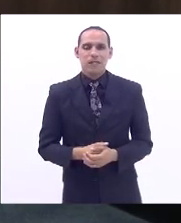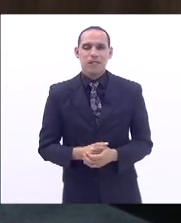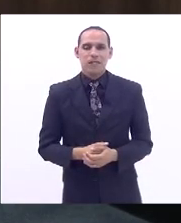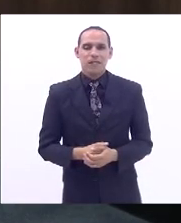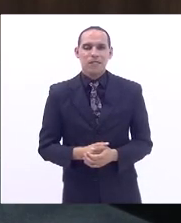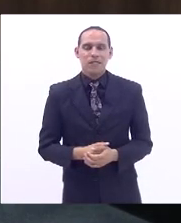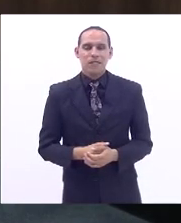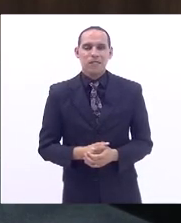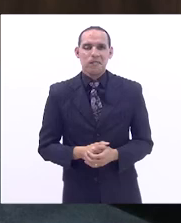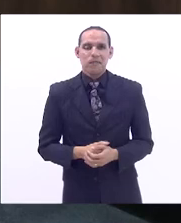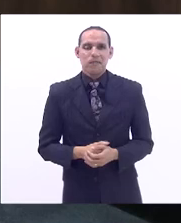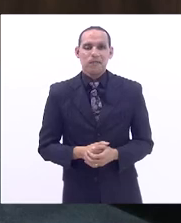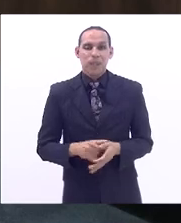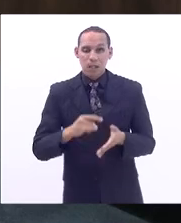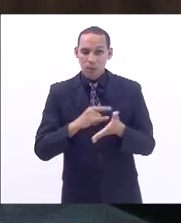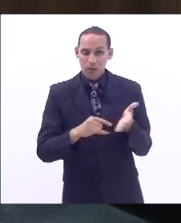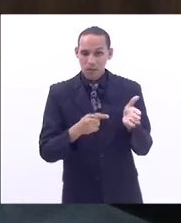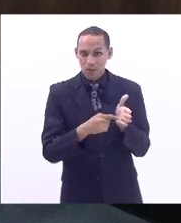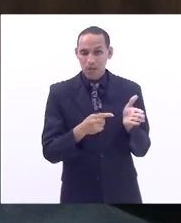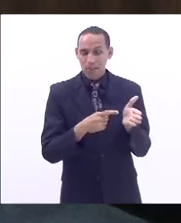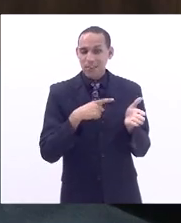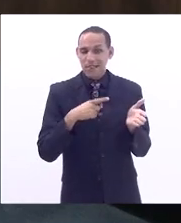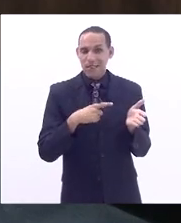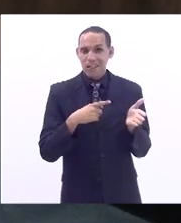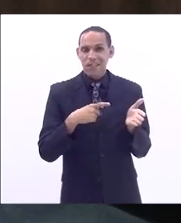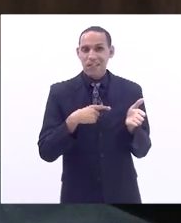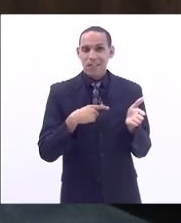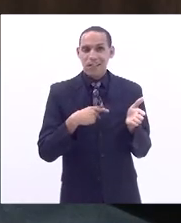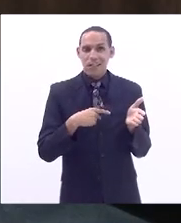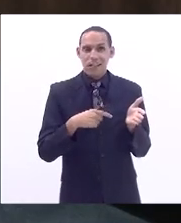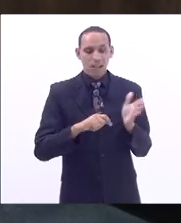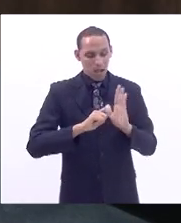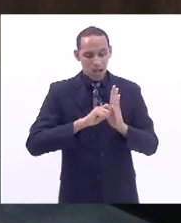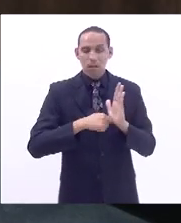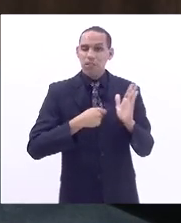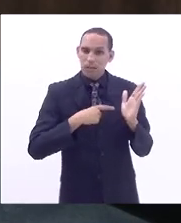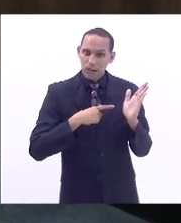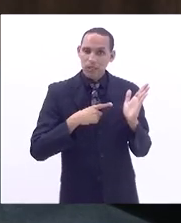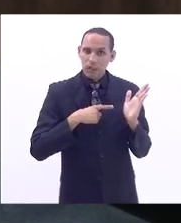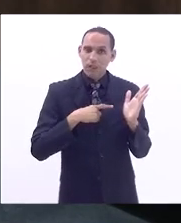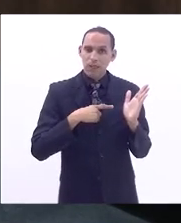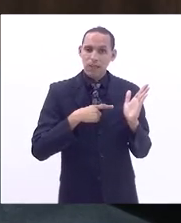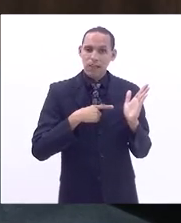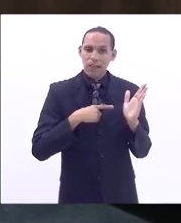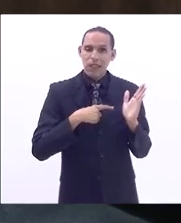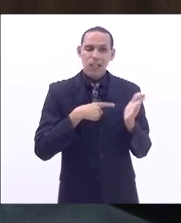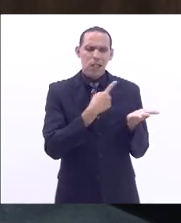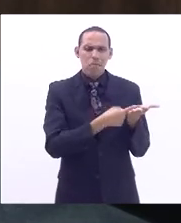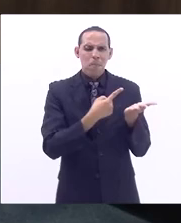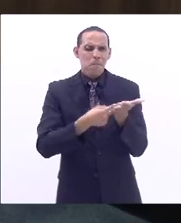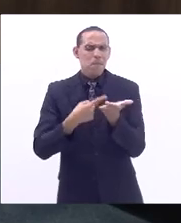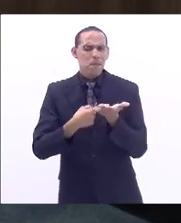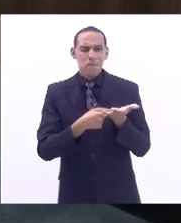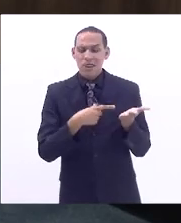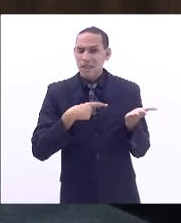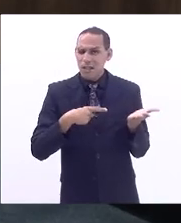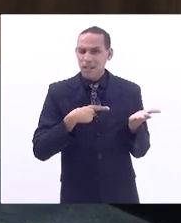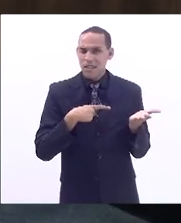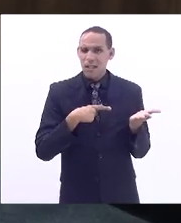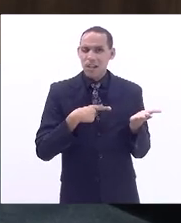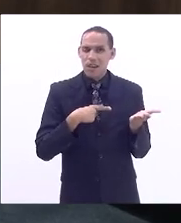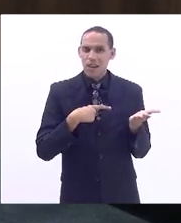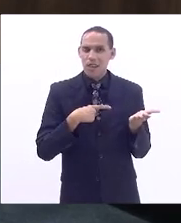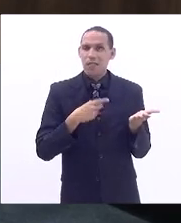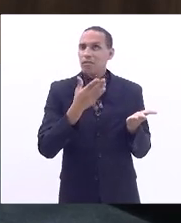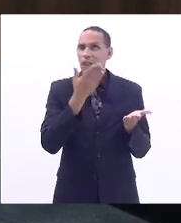e a documentos assinado termos acordados entre